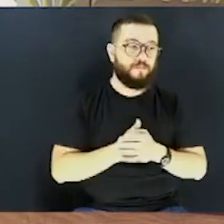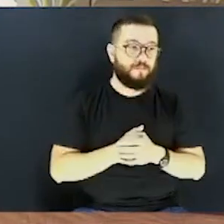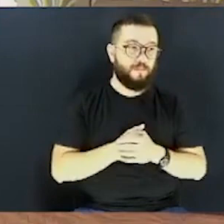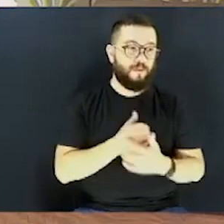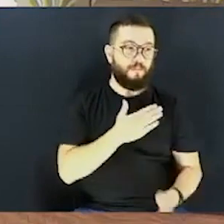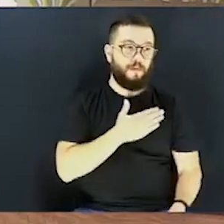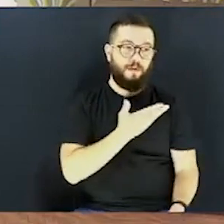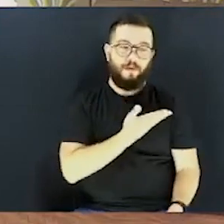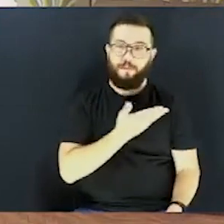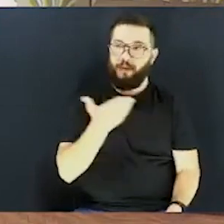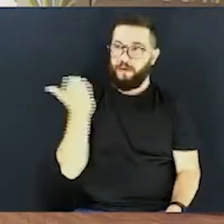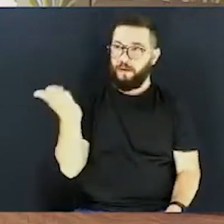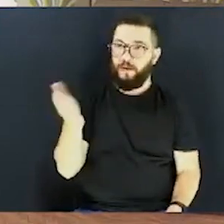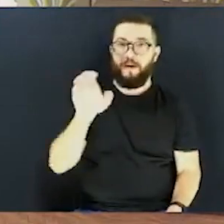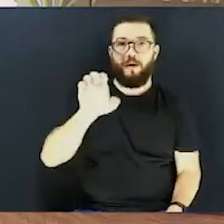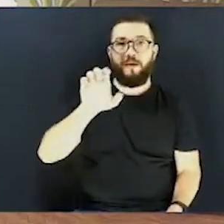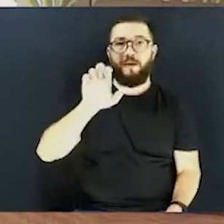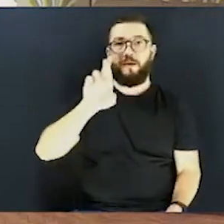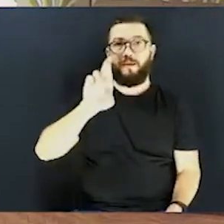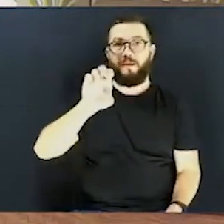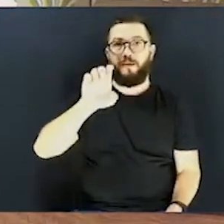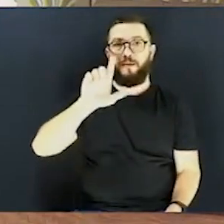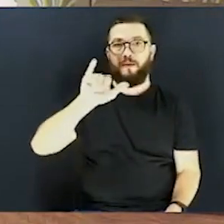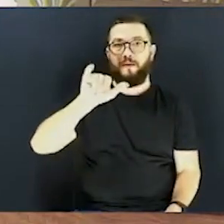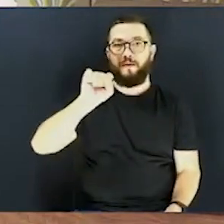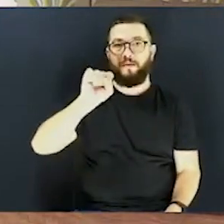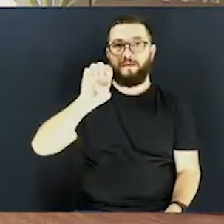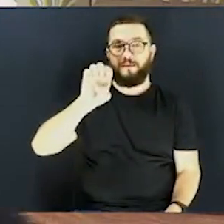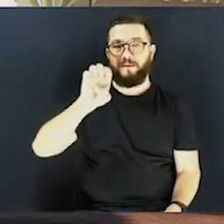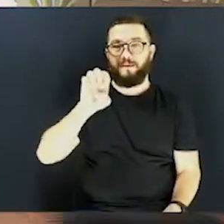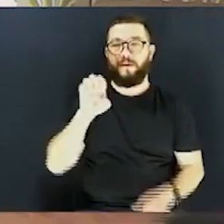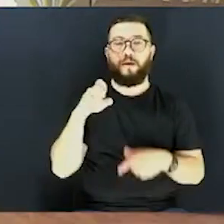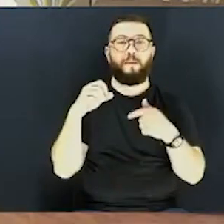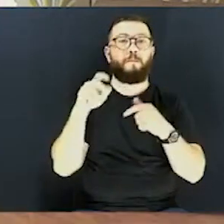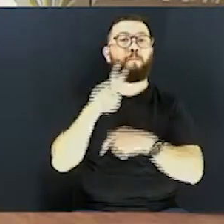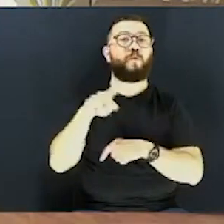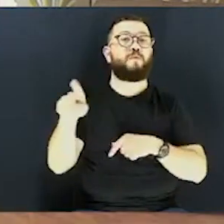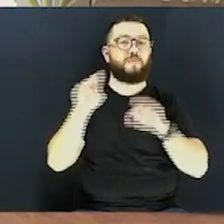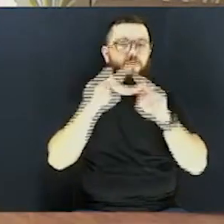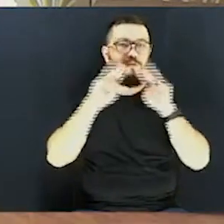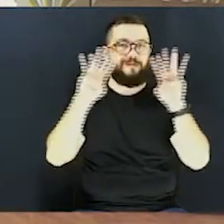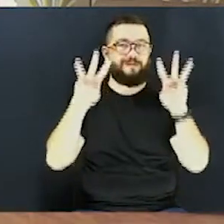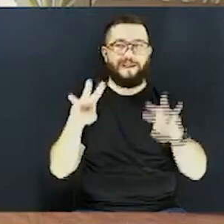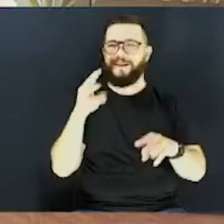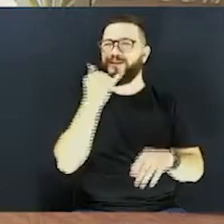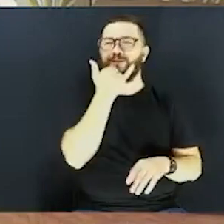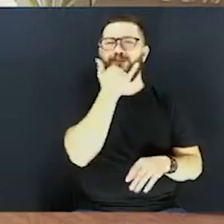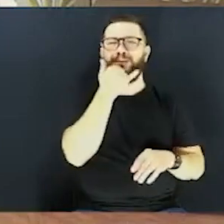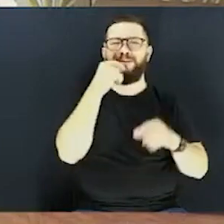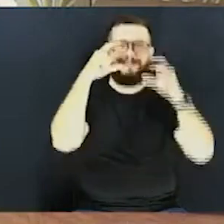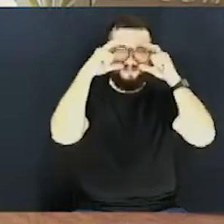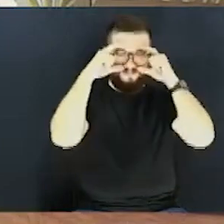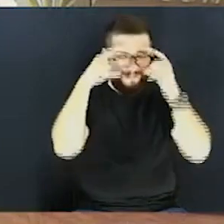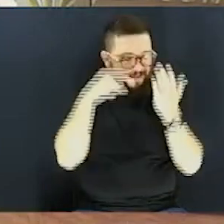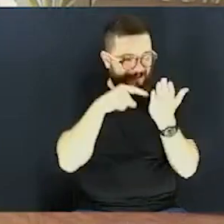Arcoverde, professora da Universidade Federal do Paraná, que eu estou sem óculos e não consigo enxergar, está aqui, obrigado.